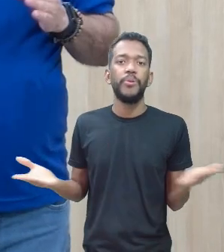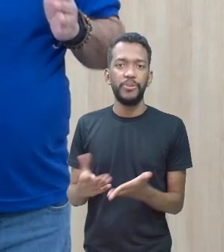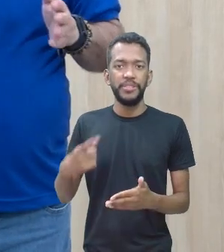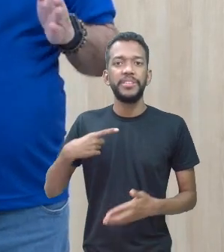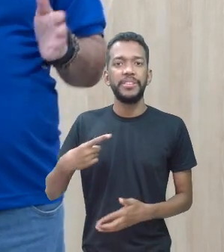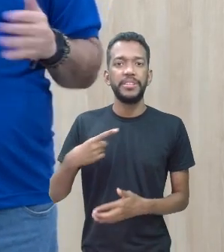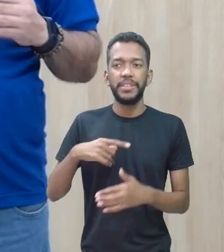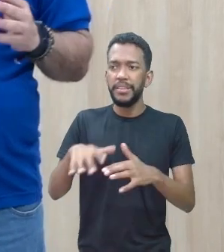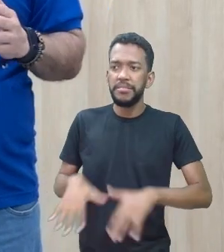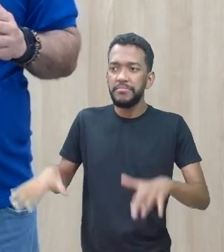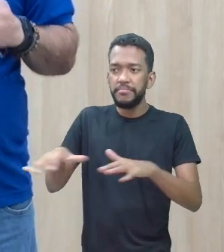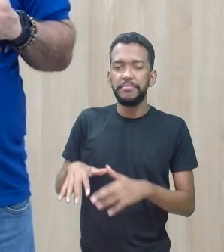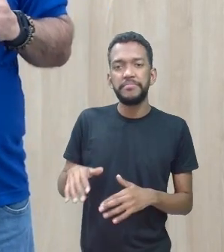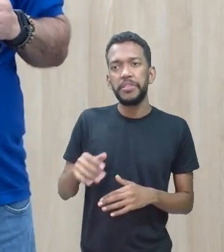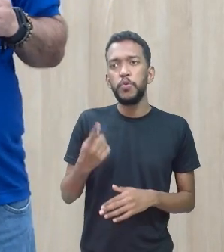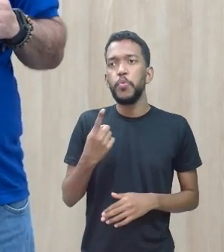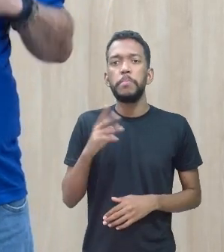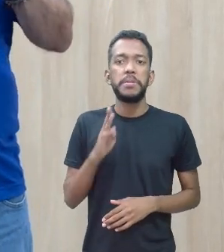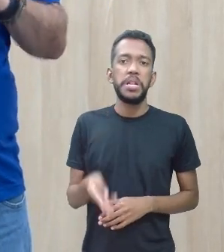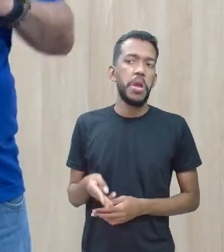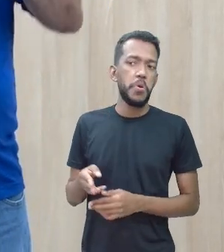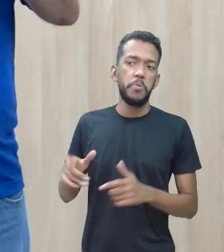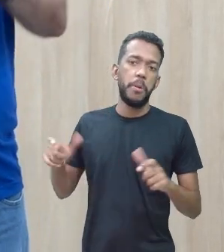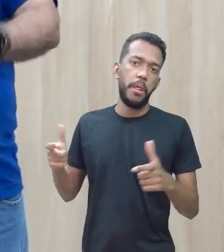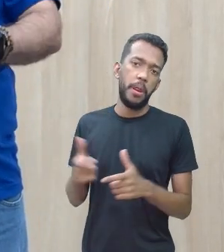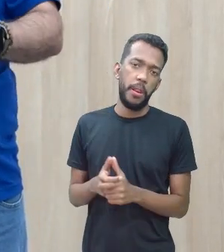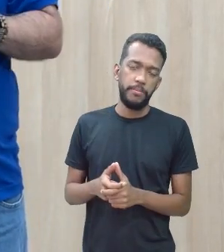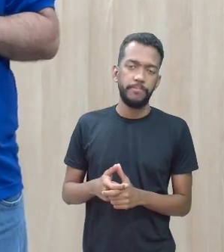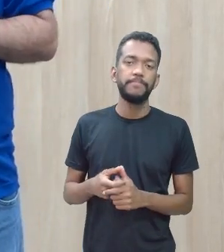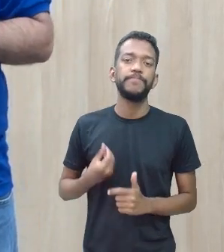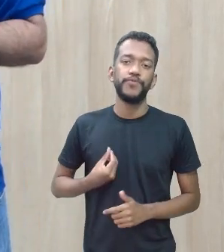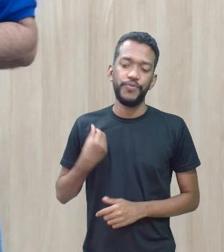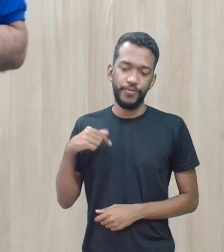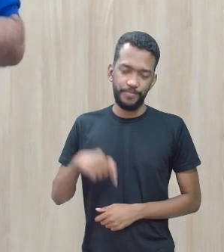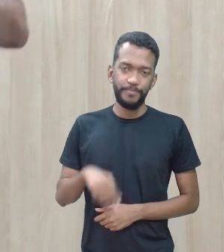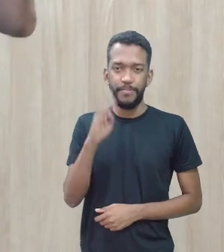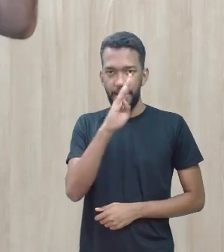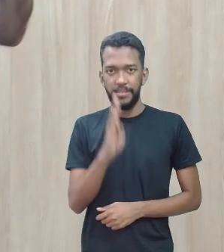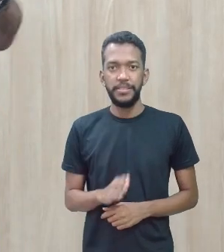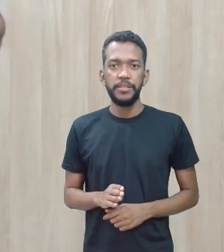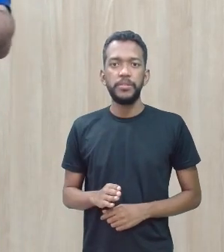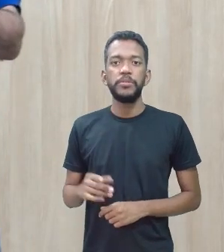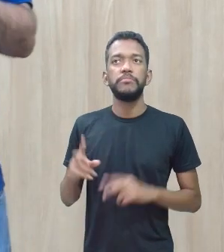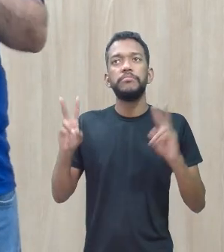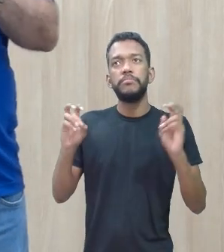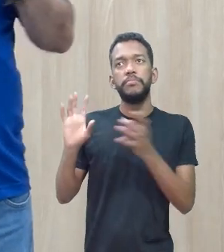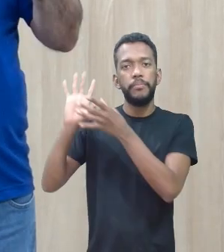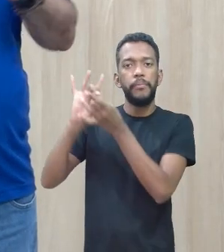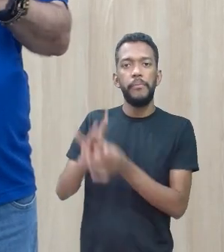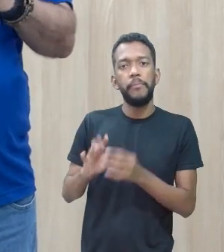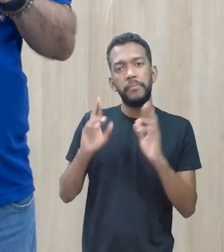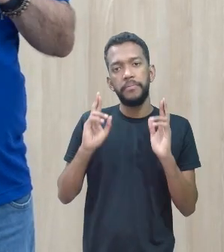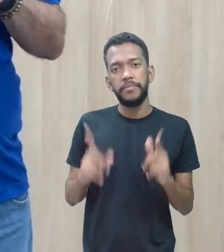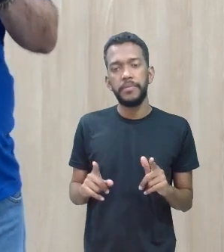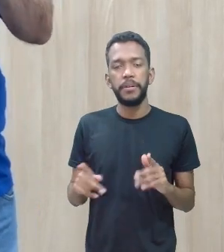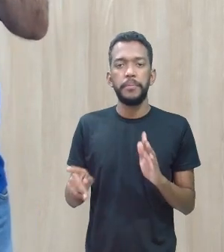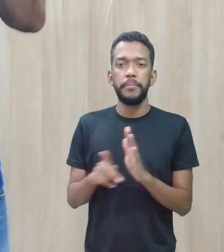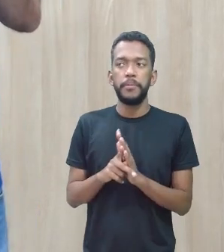em torno a menos de 1 milhão, né, de indígenas habitando no Brasil, em contextos